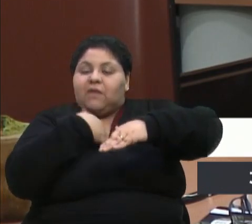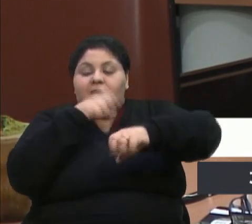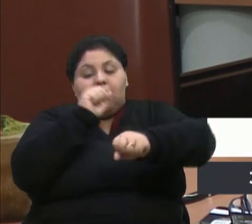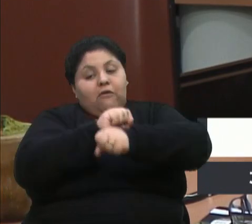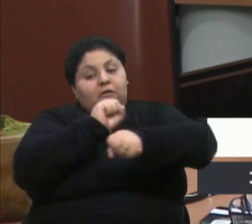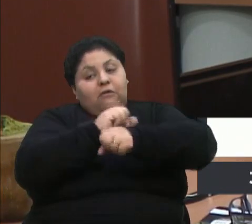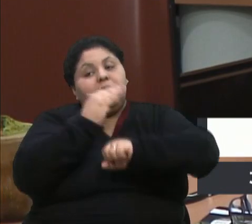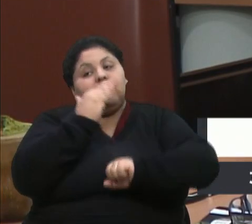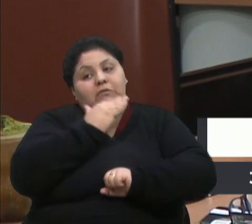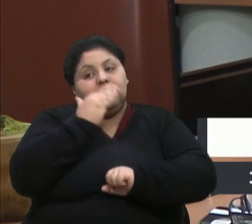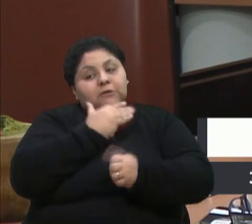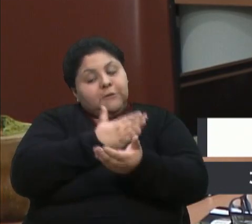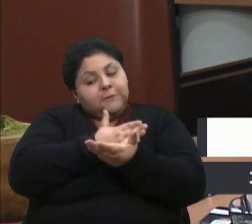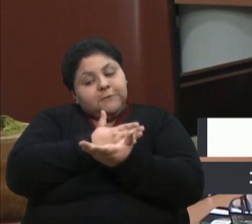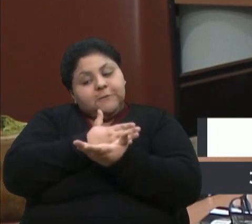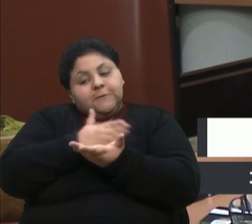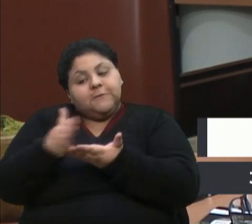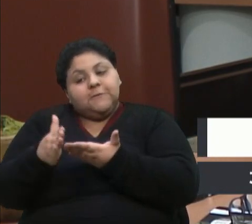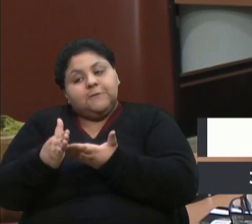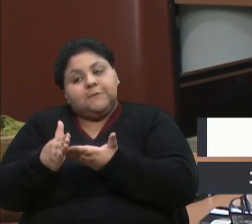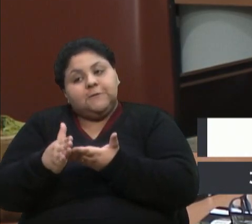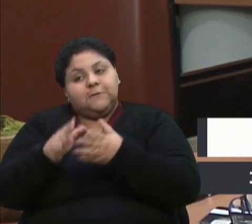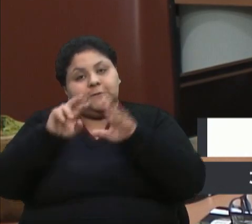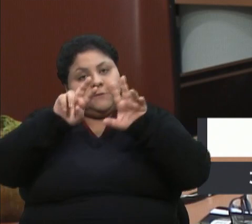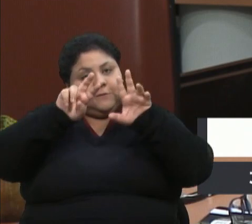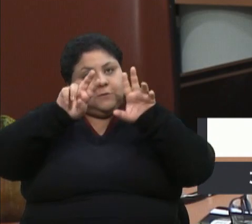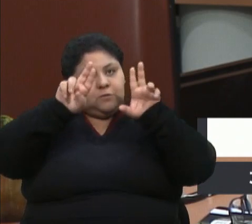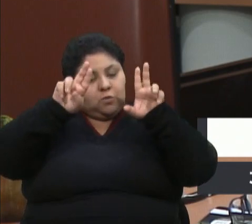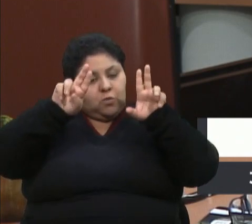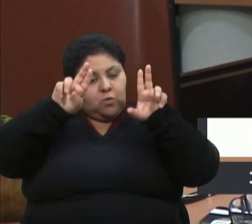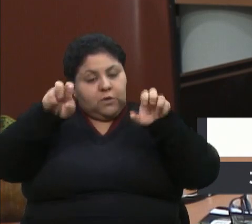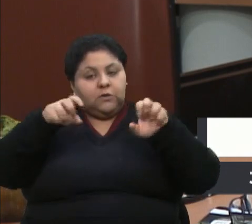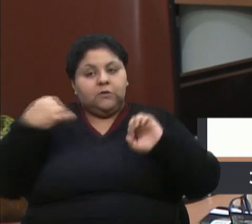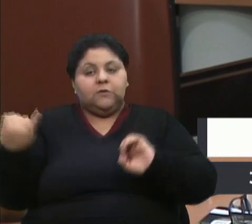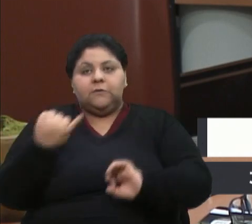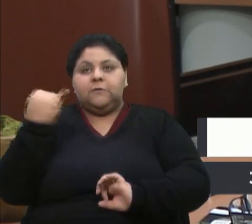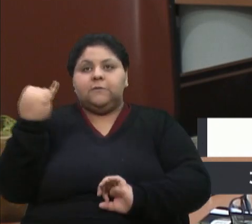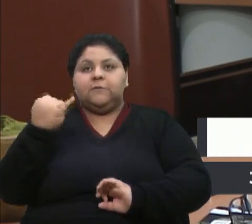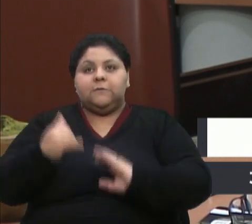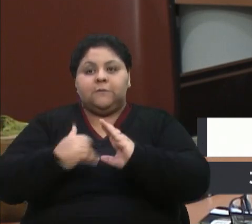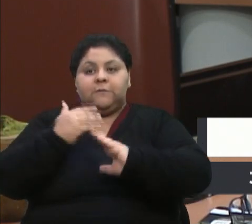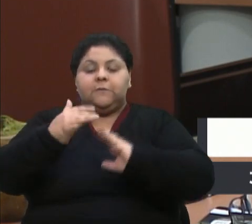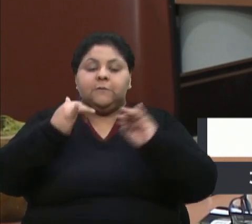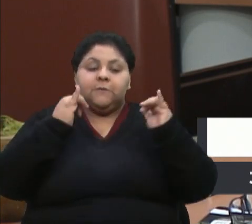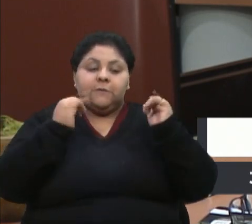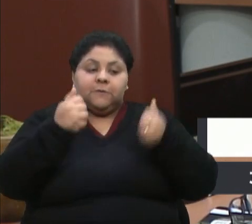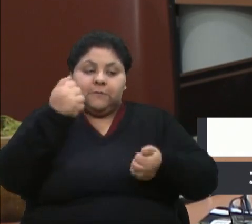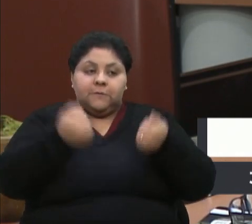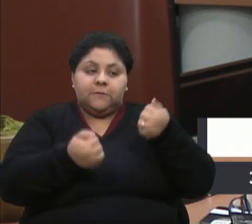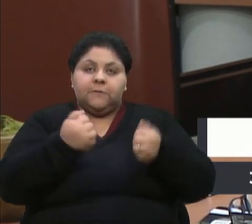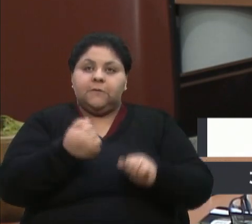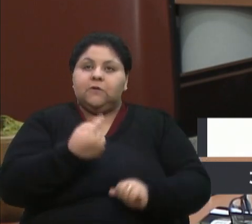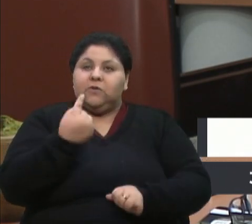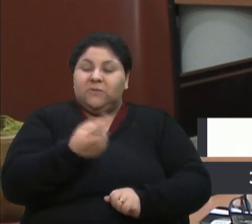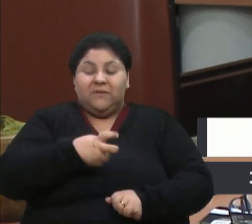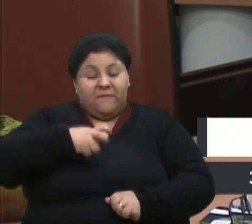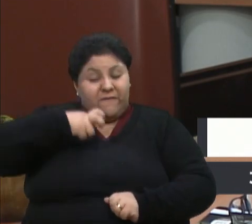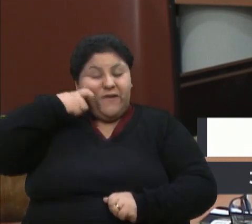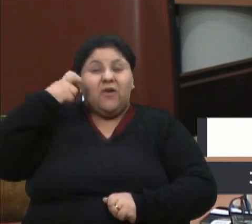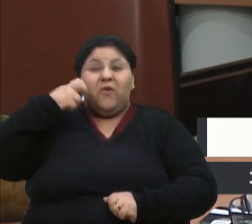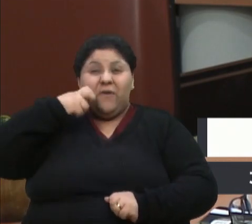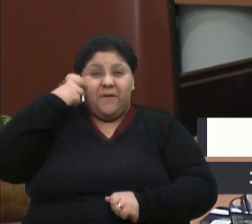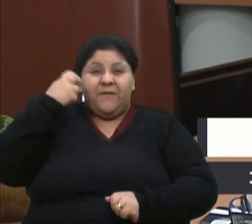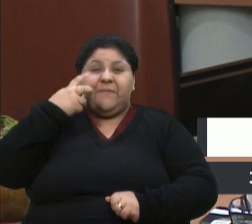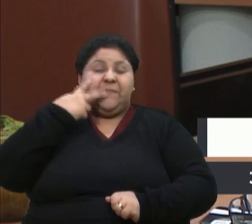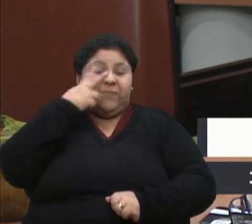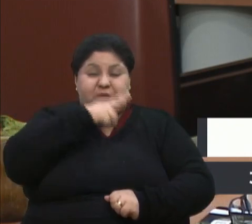dê andamento também a isso, uma pauta muito importante. E quanto ao trânsito, vereadora Tati, uma vergonha. Eu passo todos os dias na frente